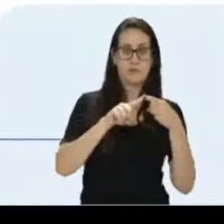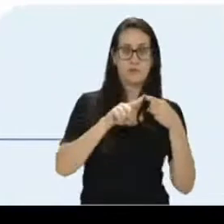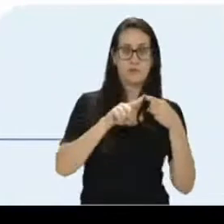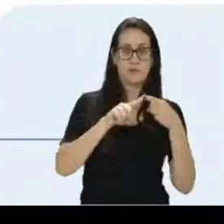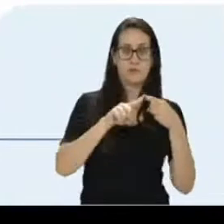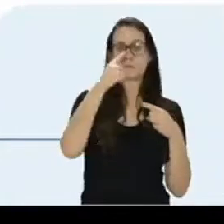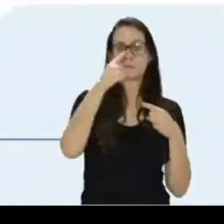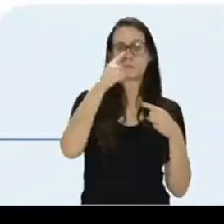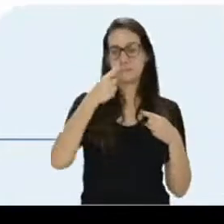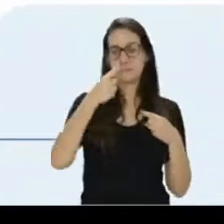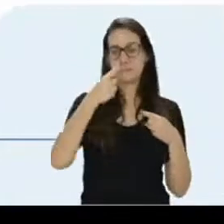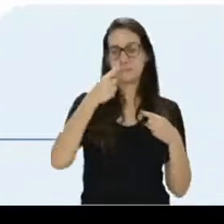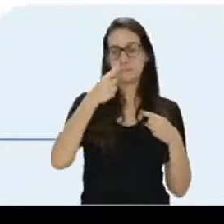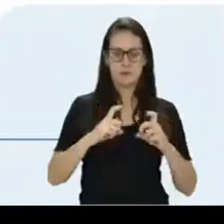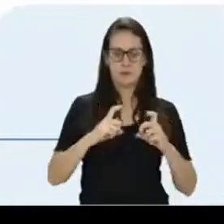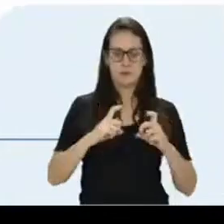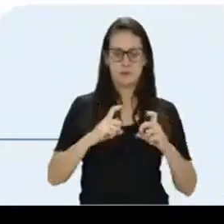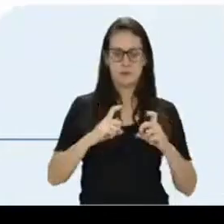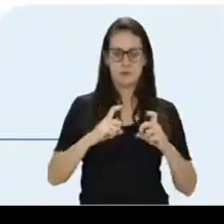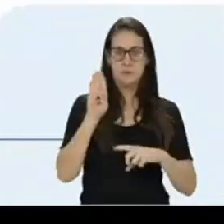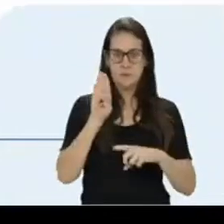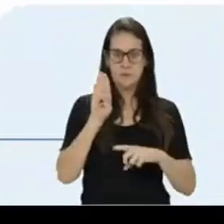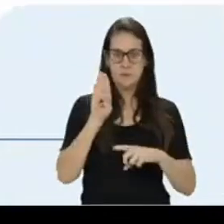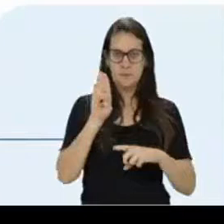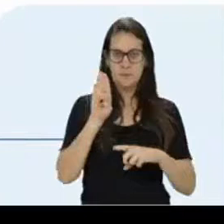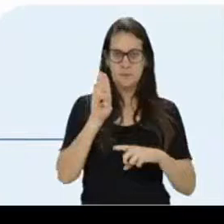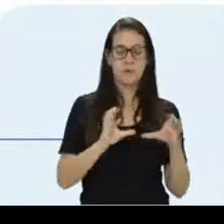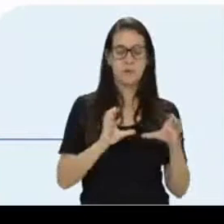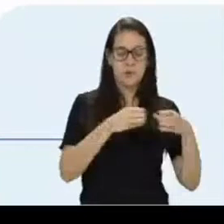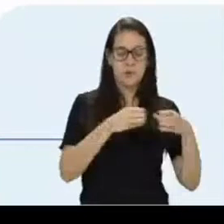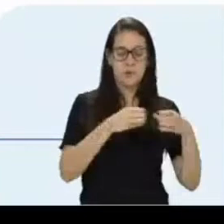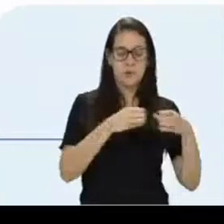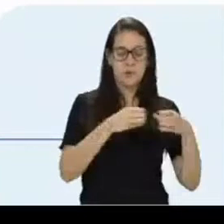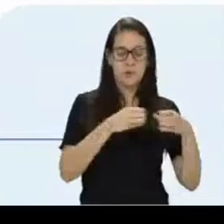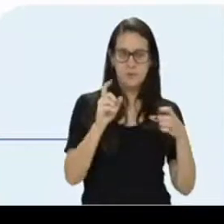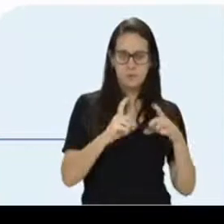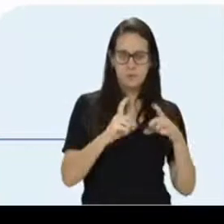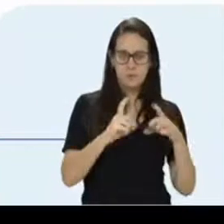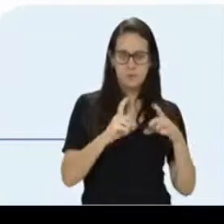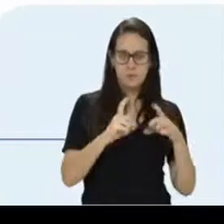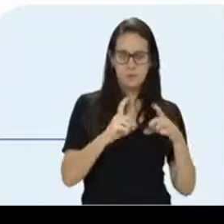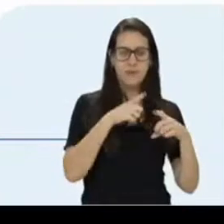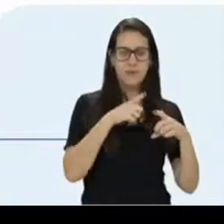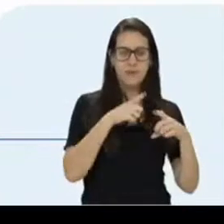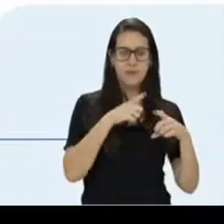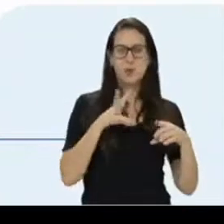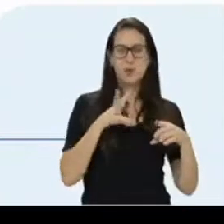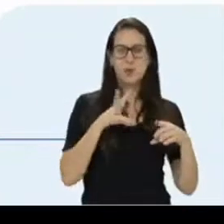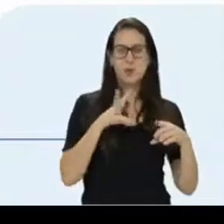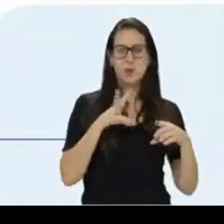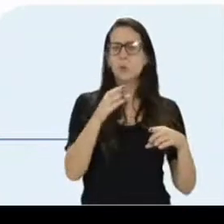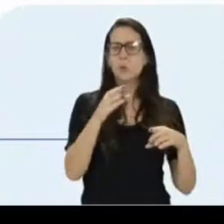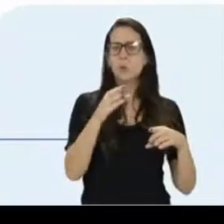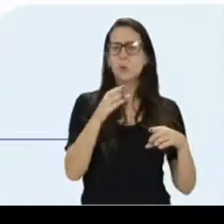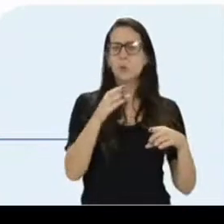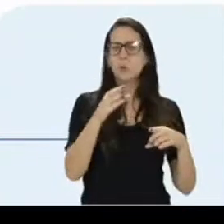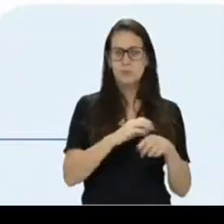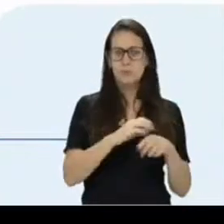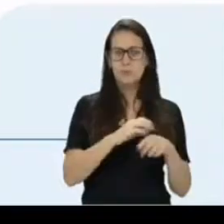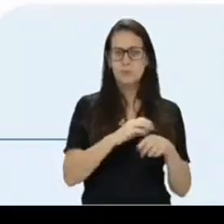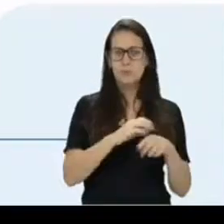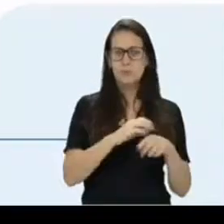bactéria, e no domínio bactéria nós temos agrupados todas as bactérias que nós conhecemos,